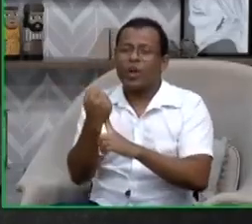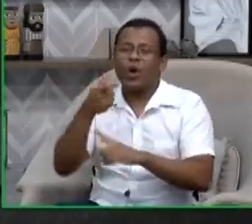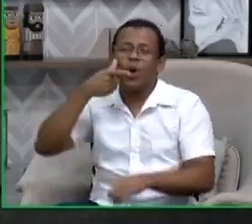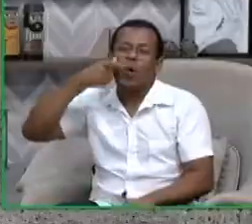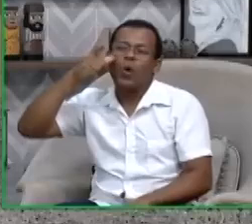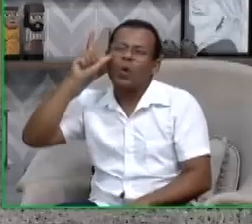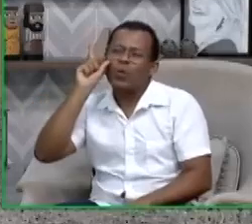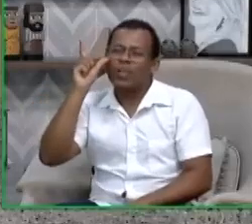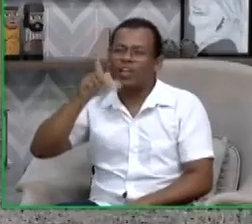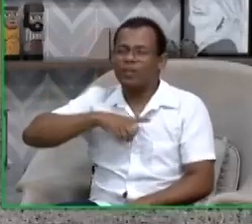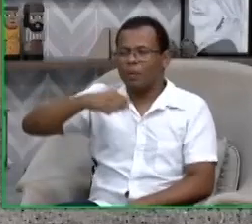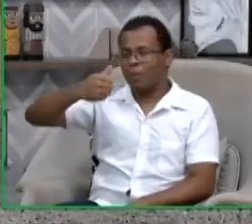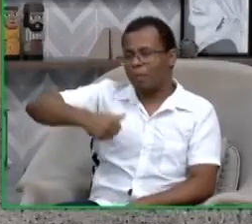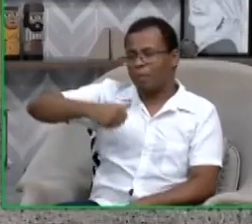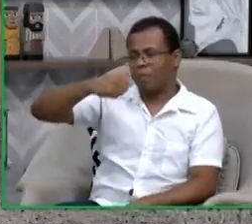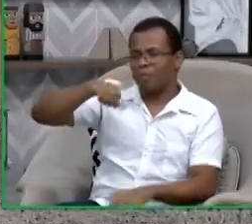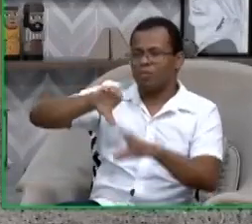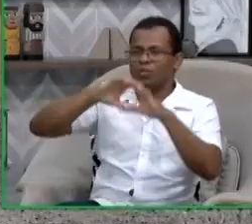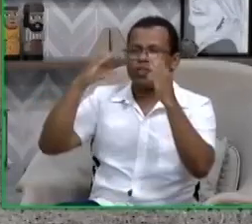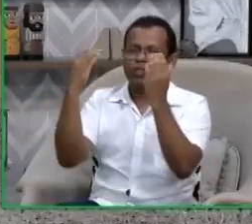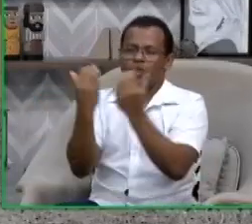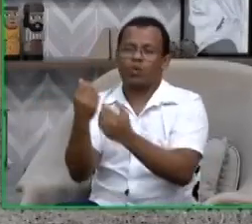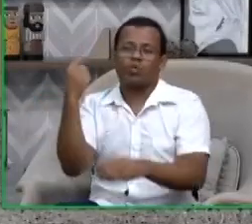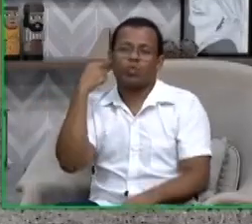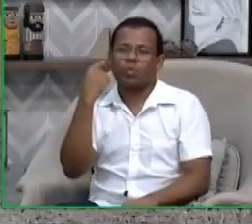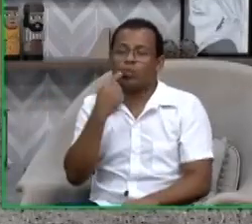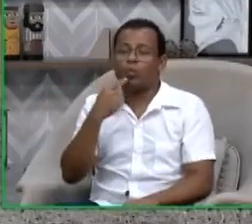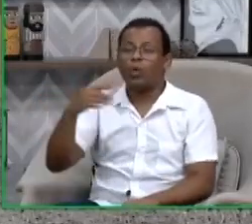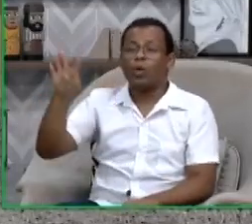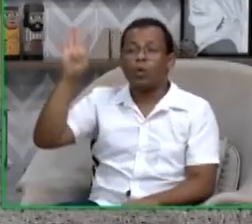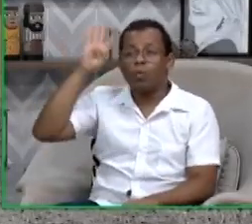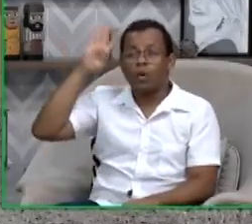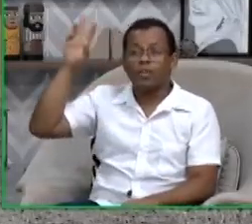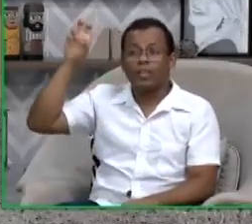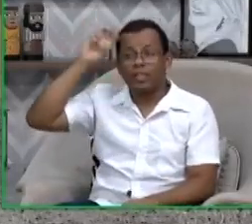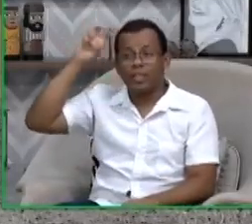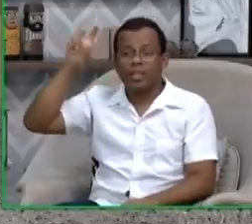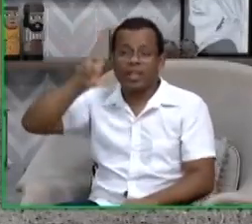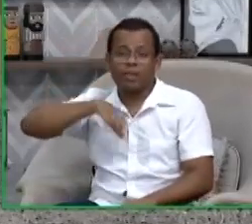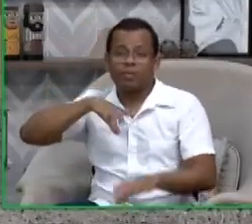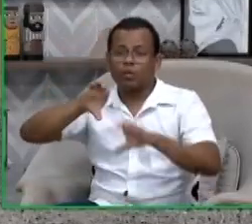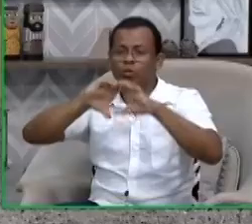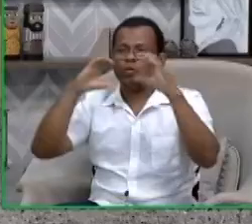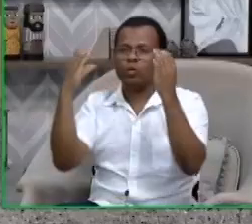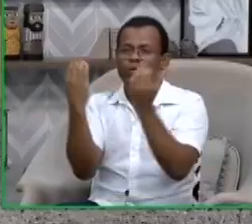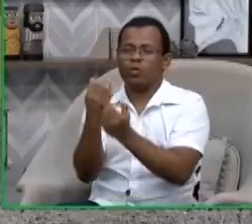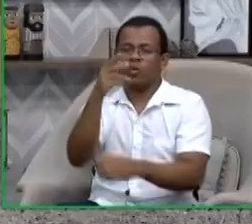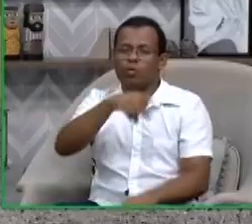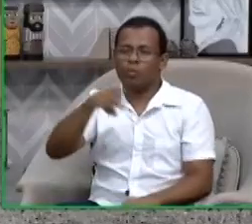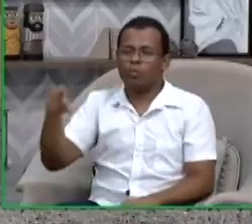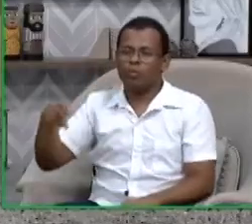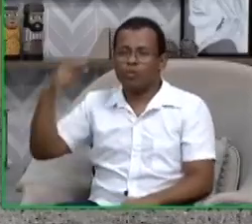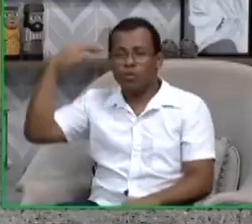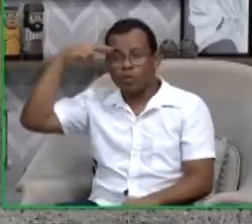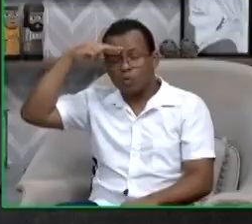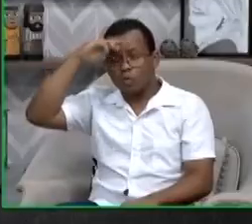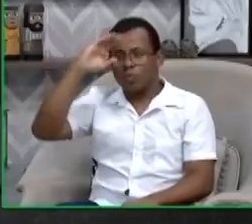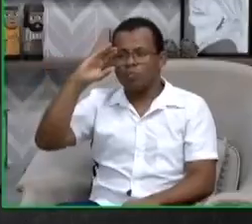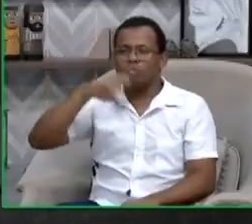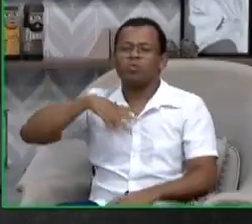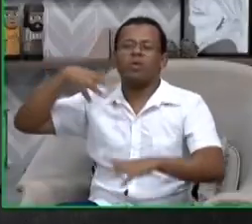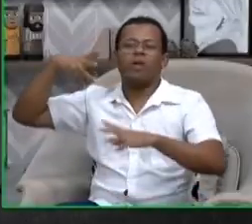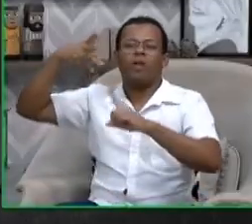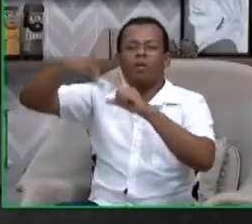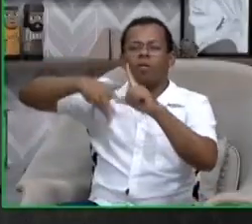Raquel colocou, o primeiro sarau de poesia surda. Nessa quarta e quinta nós teremos esse encontro com o professor Cristiano, com palestra, com